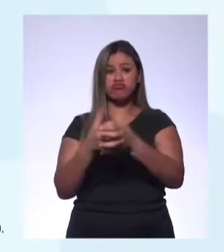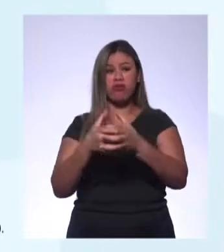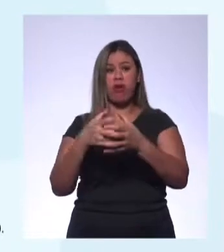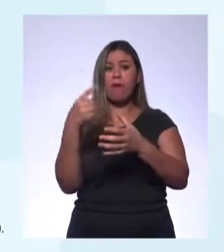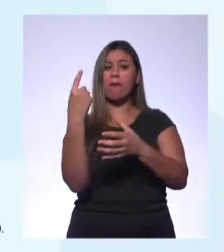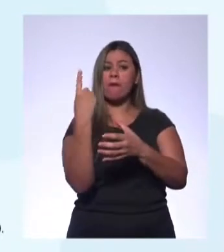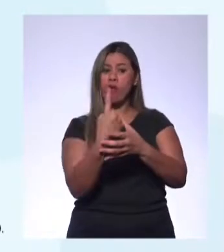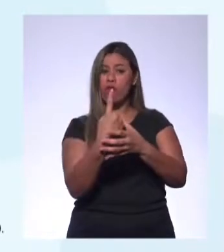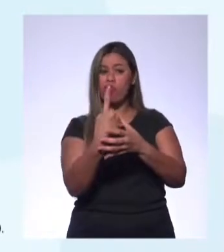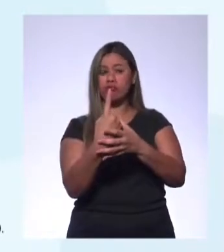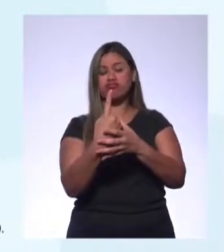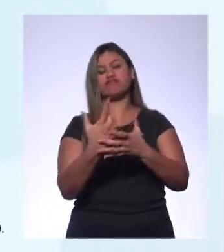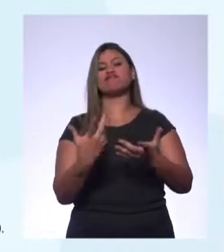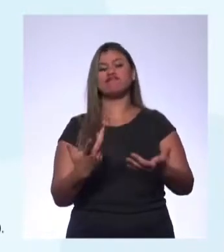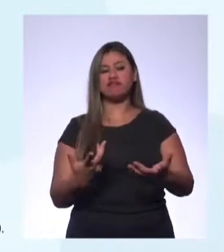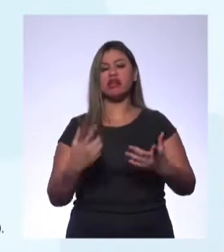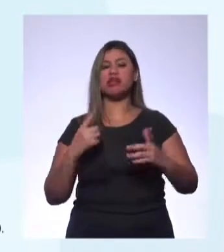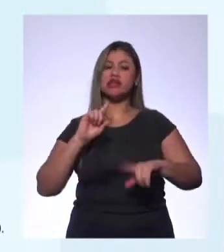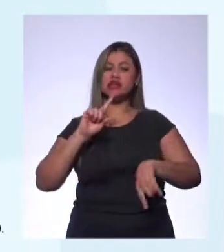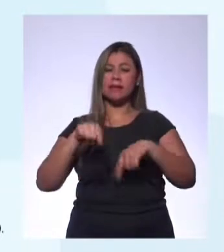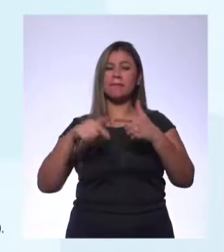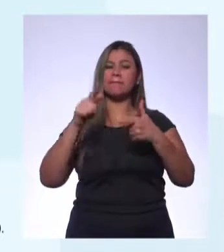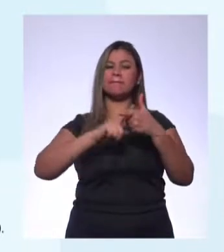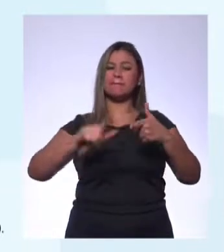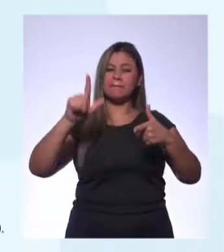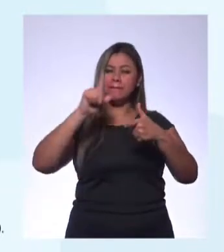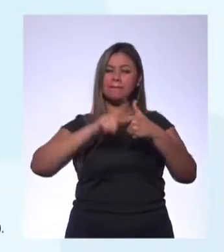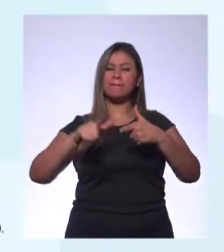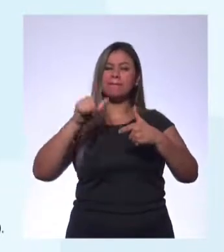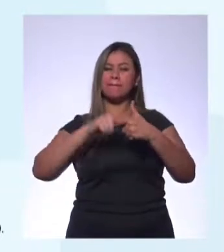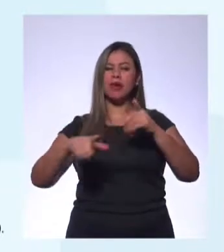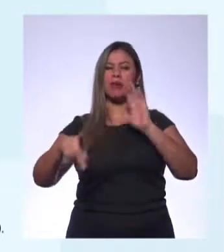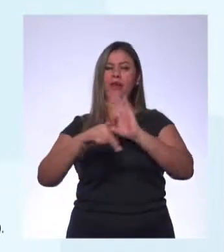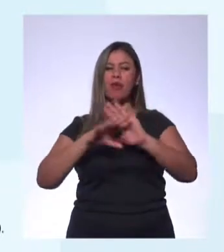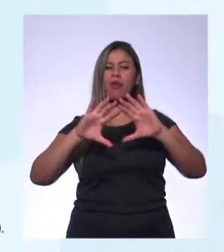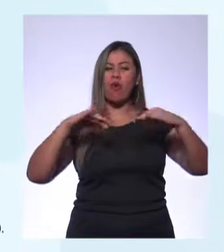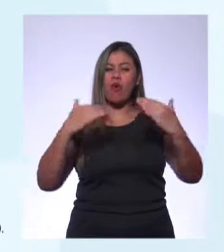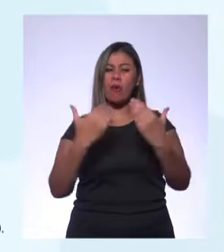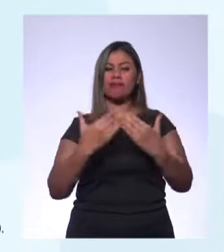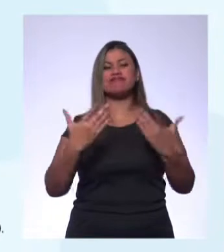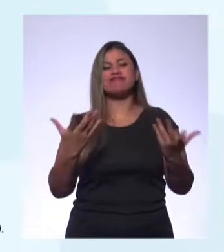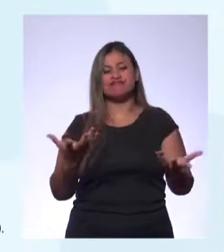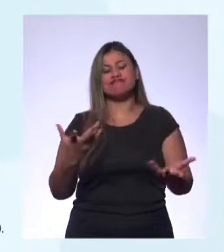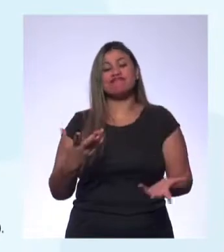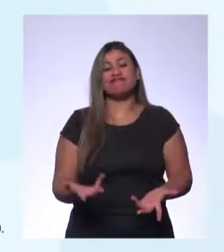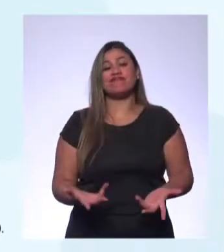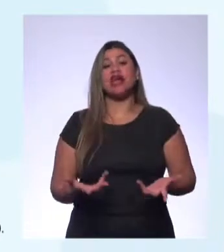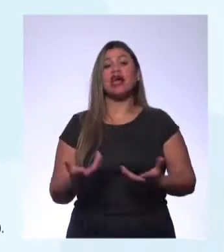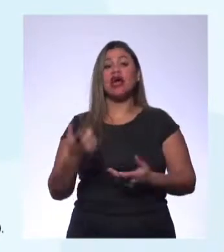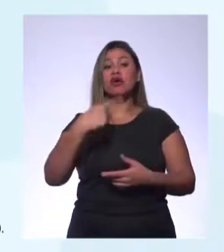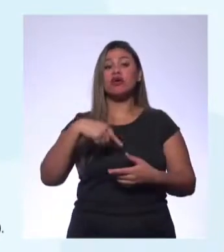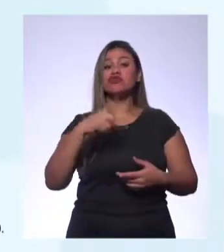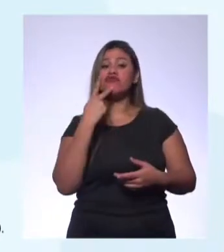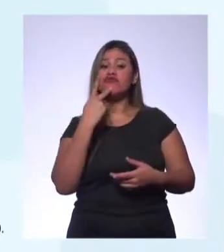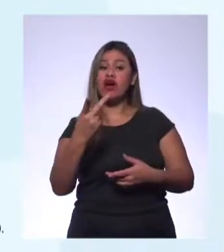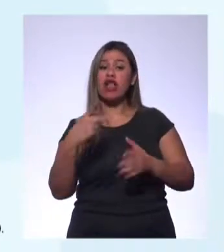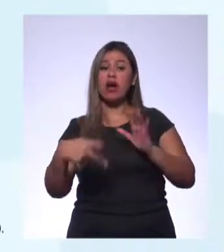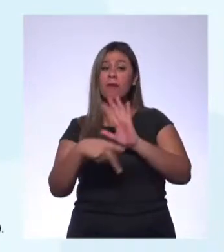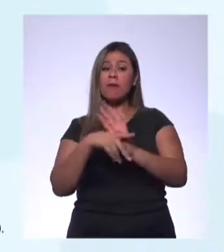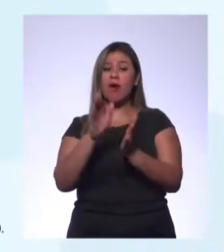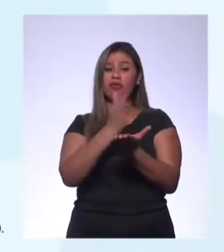mesmo domínio, e isso criou problemas para essas próprias comunidades aí. Isso é o que a gente chama de